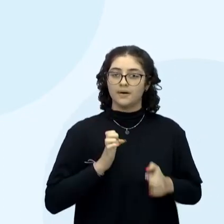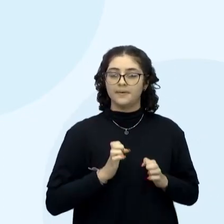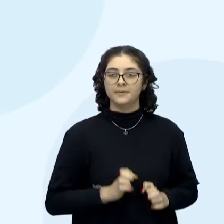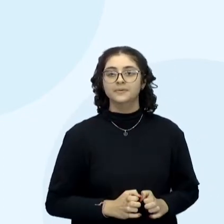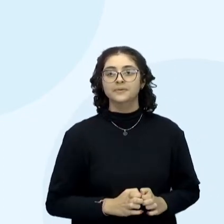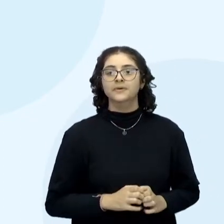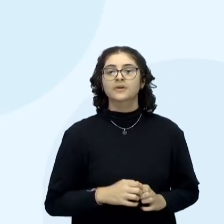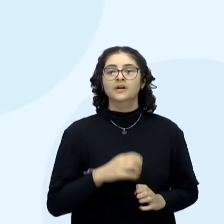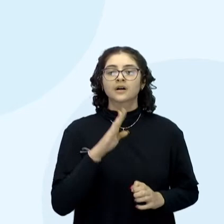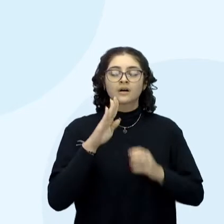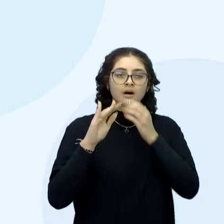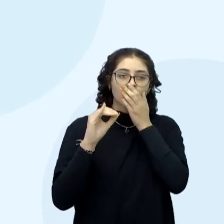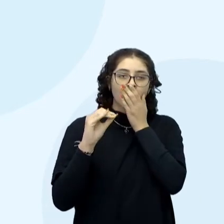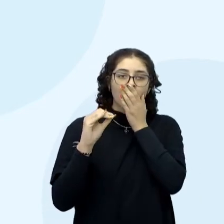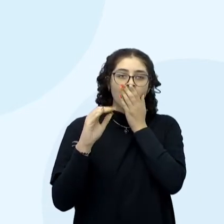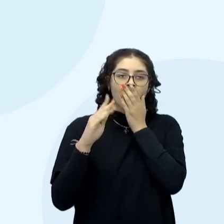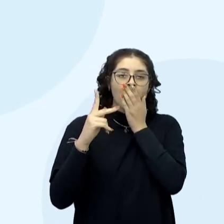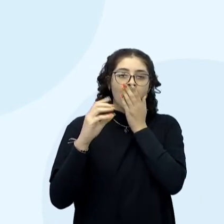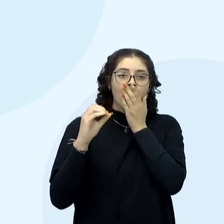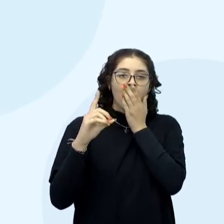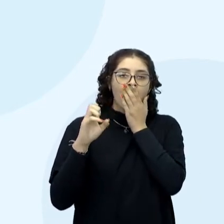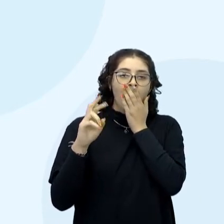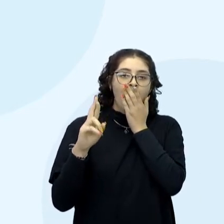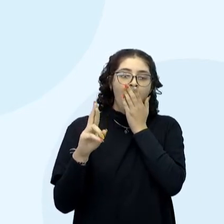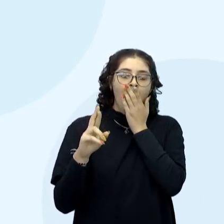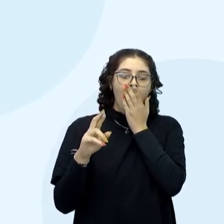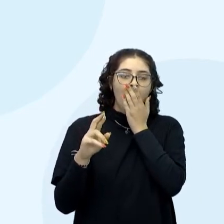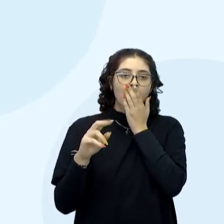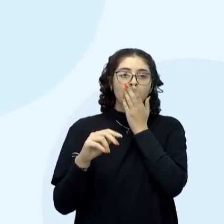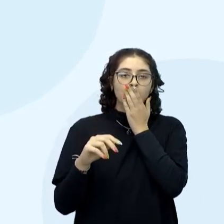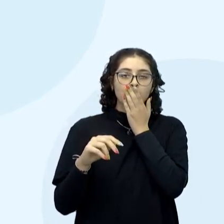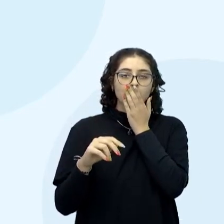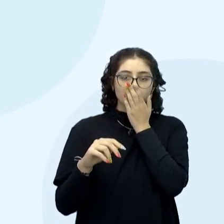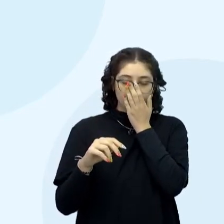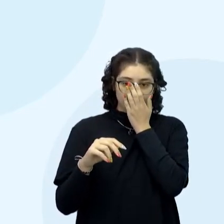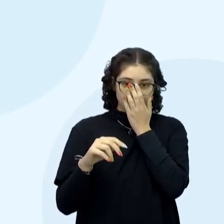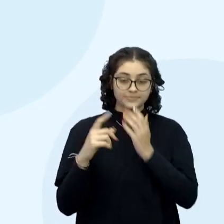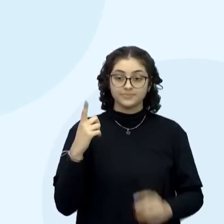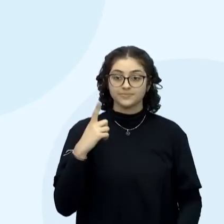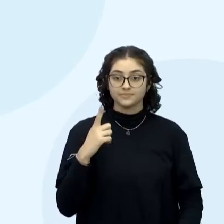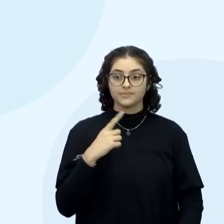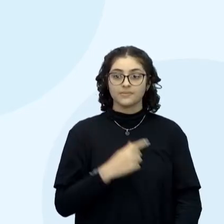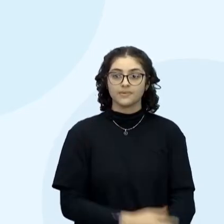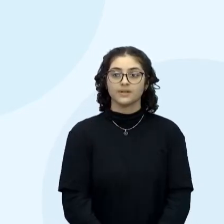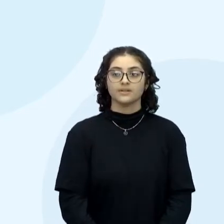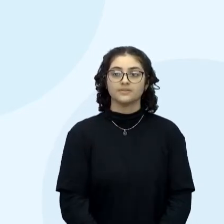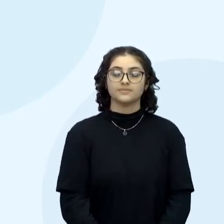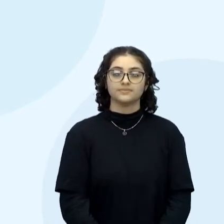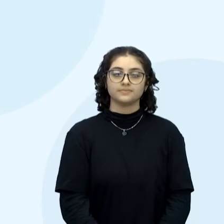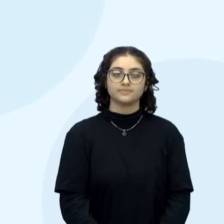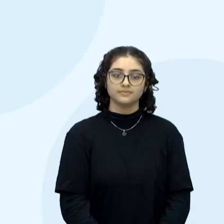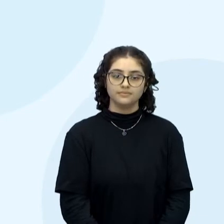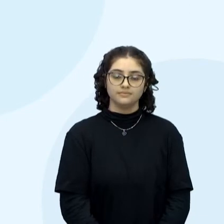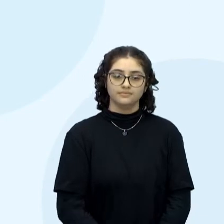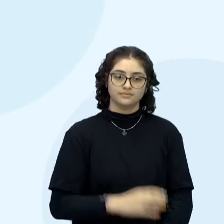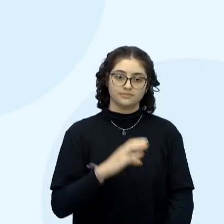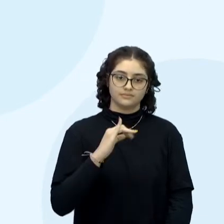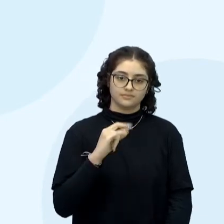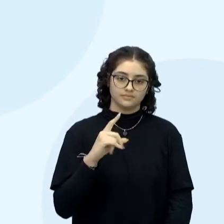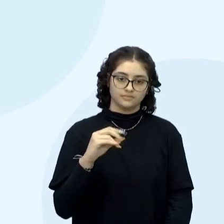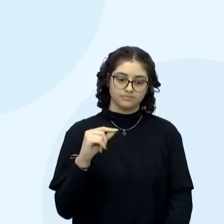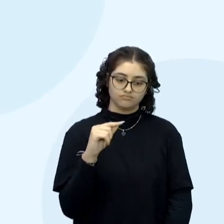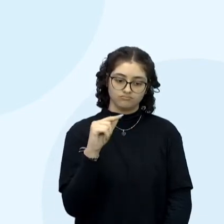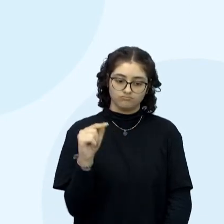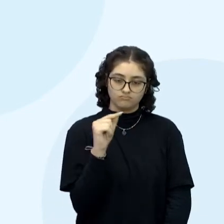questão do biopoder, como colocado pelo Michel Foucault, e lá na sua obra, num ciclo de